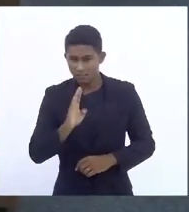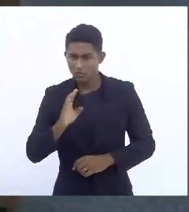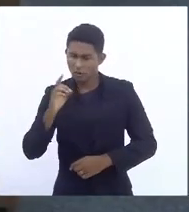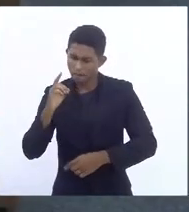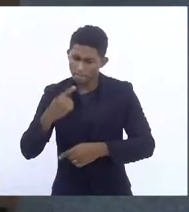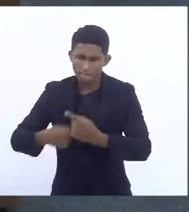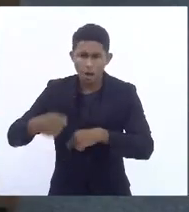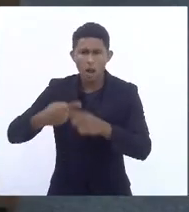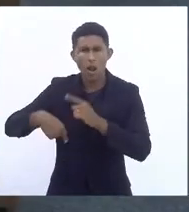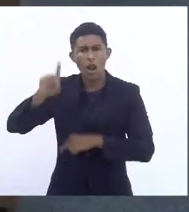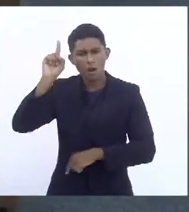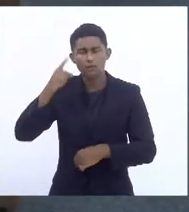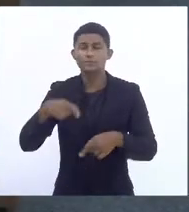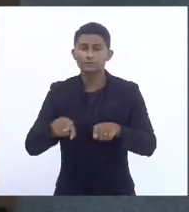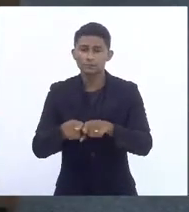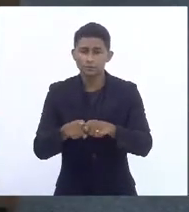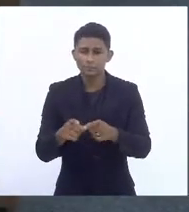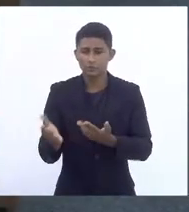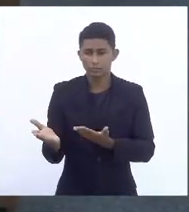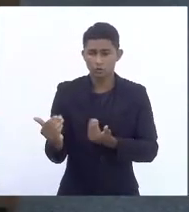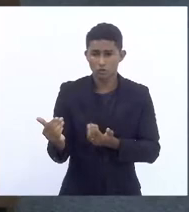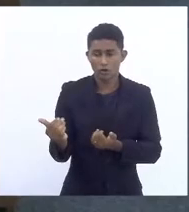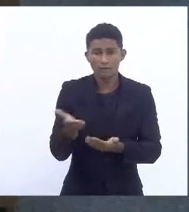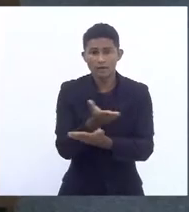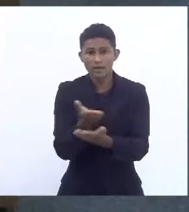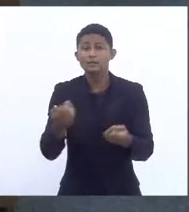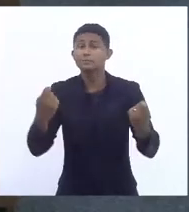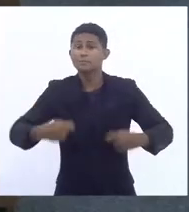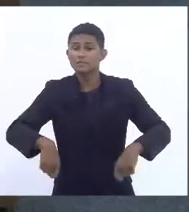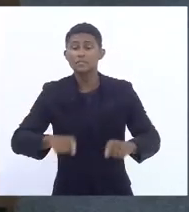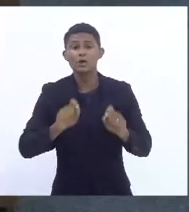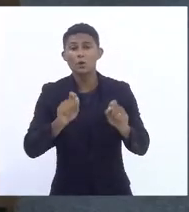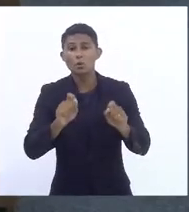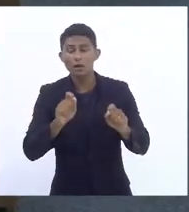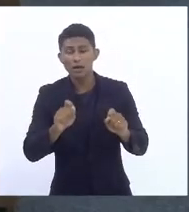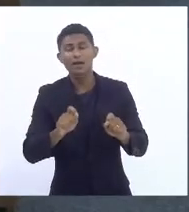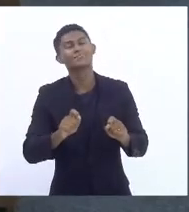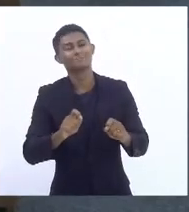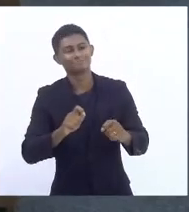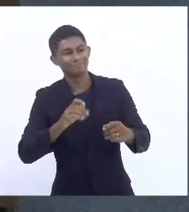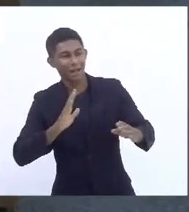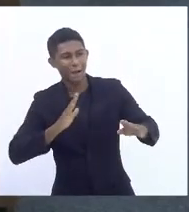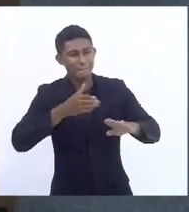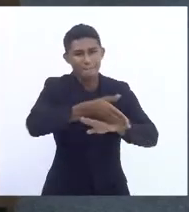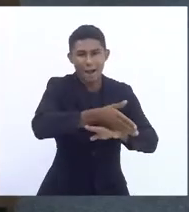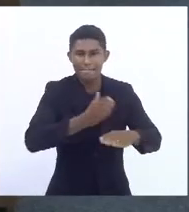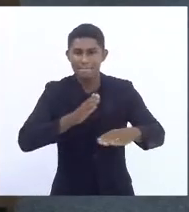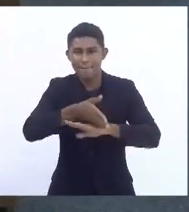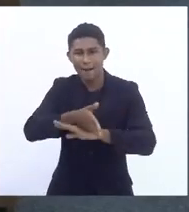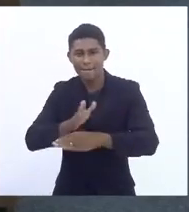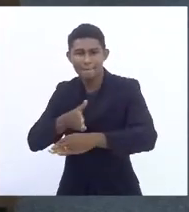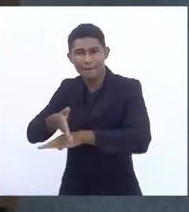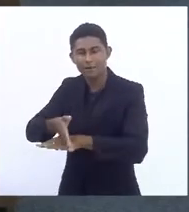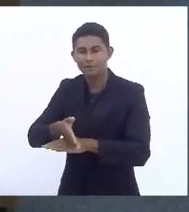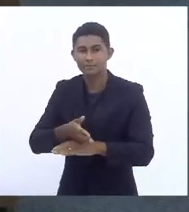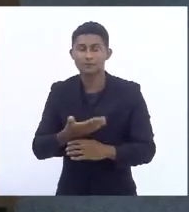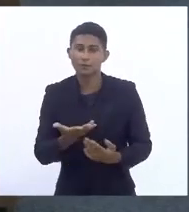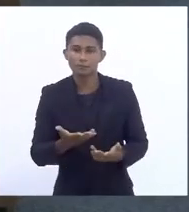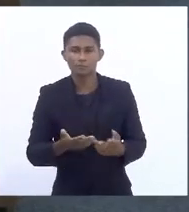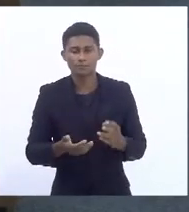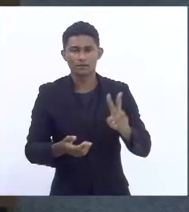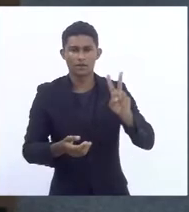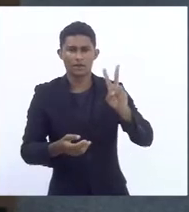que damos para os nossos jovens. A realidade é que há uma vaga na universidade, seja ela pública